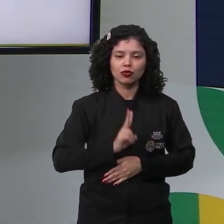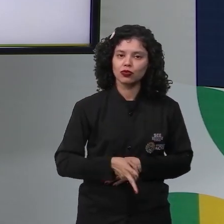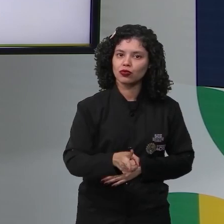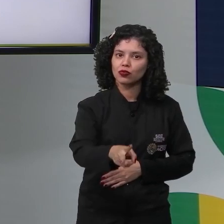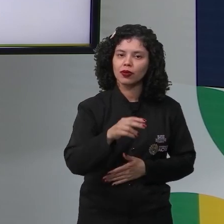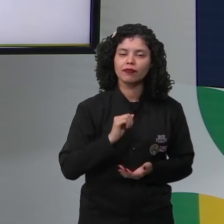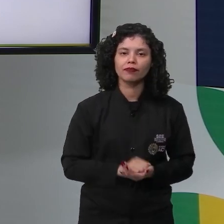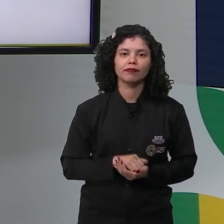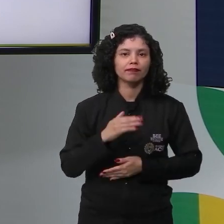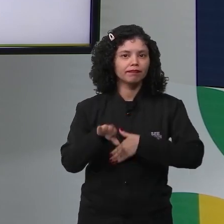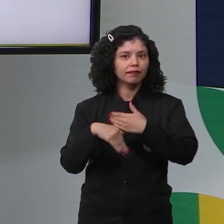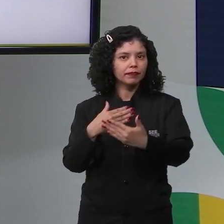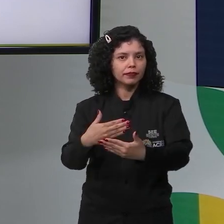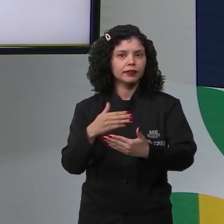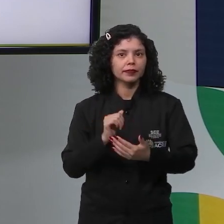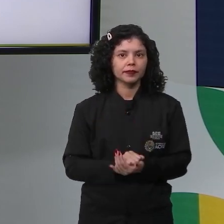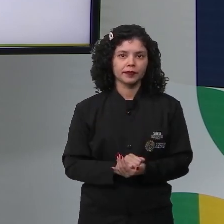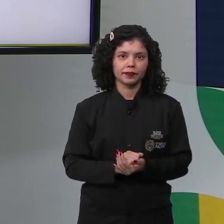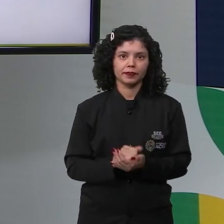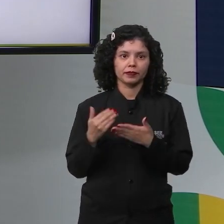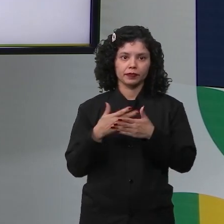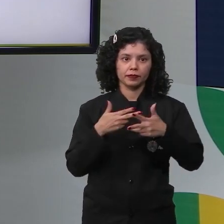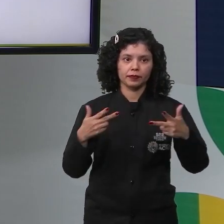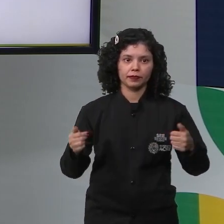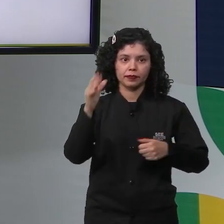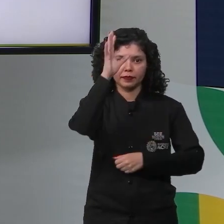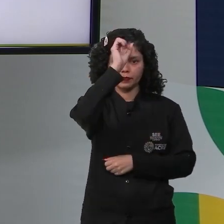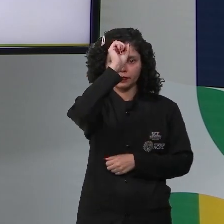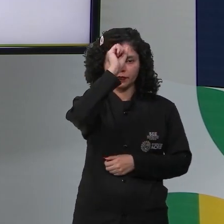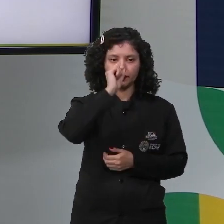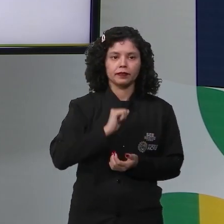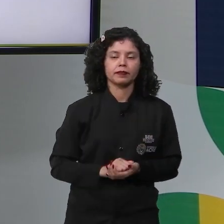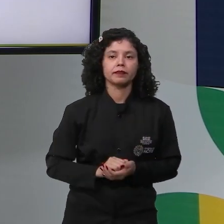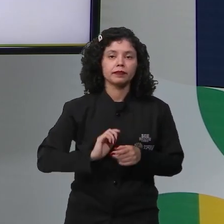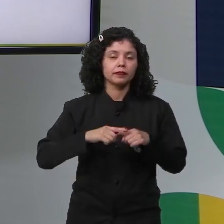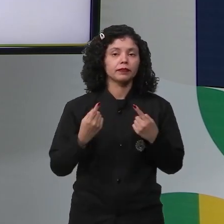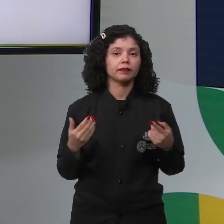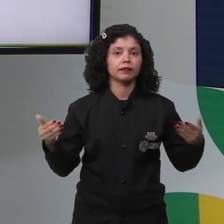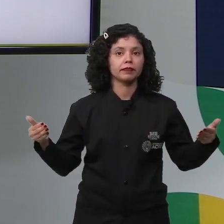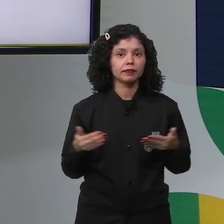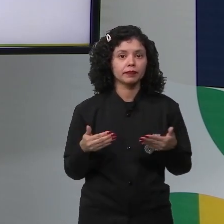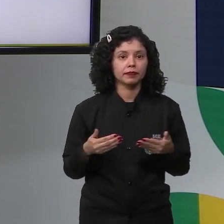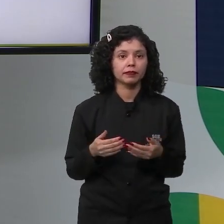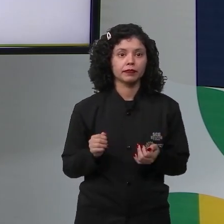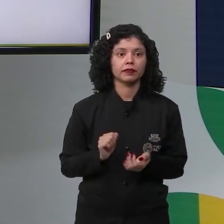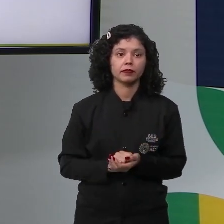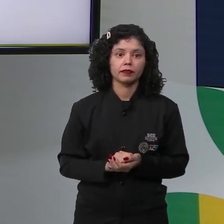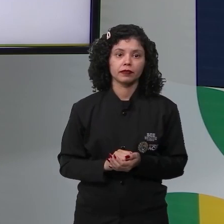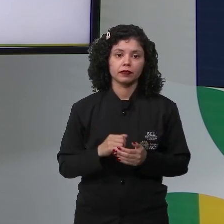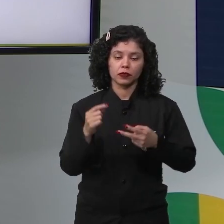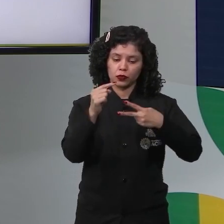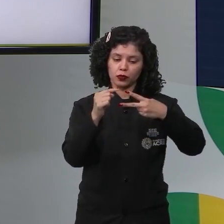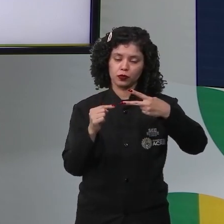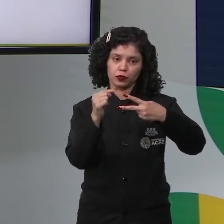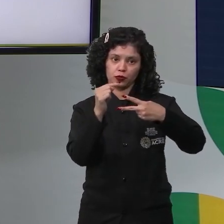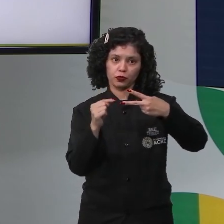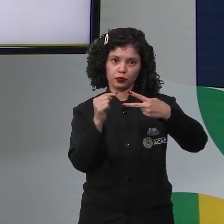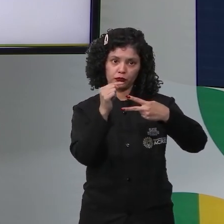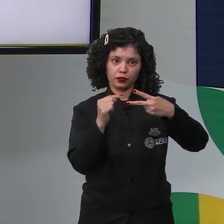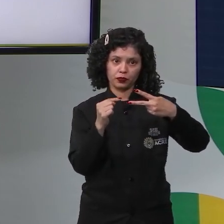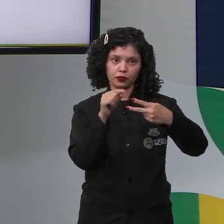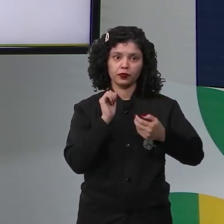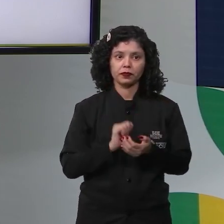continuar desenvolvendo esse objeto de conhecimento, mas agora à luz de duas